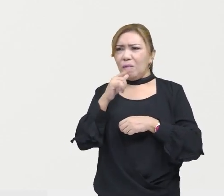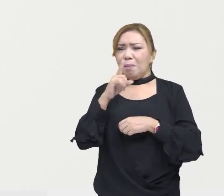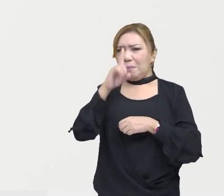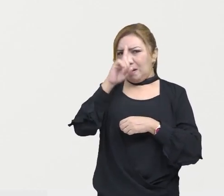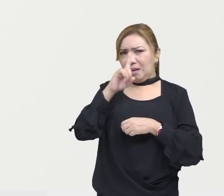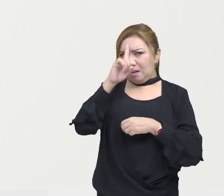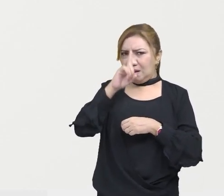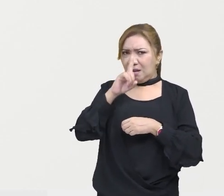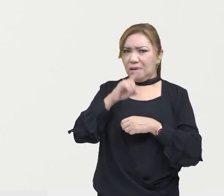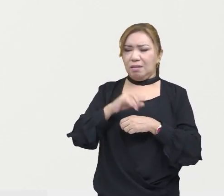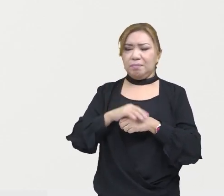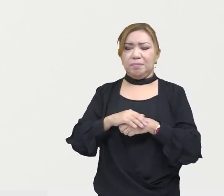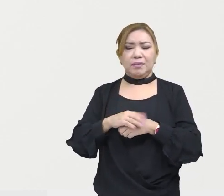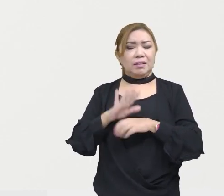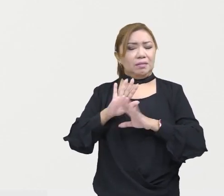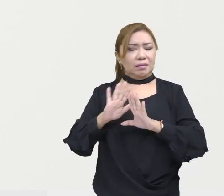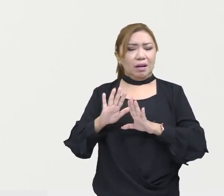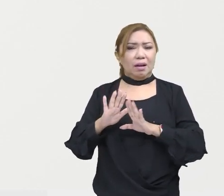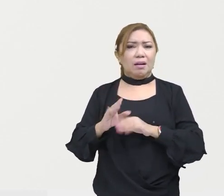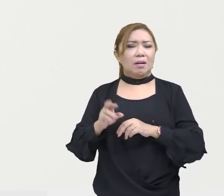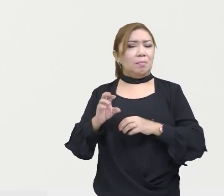as substâncias